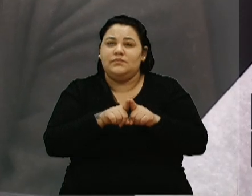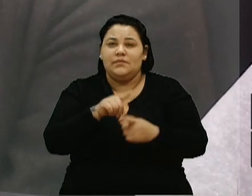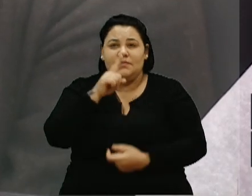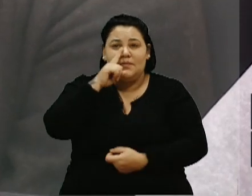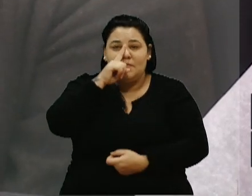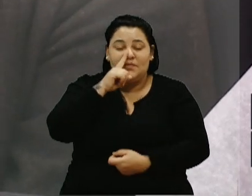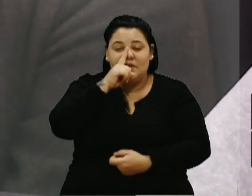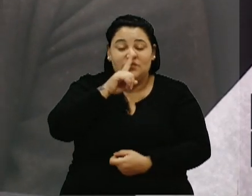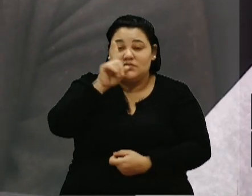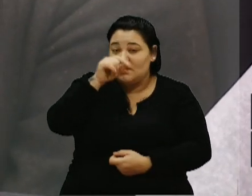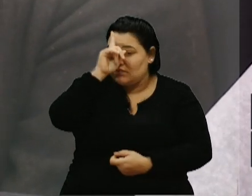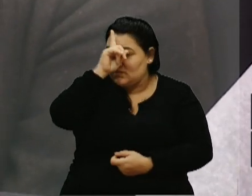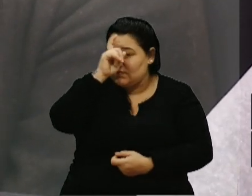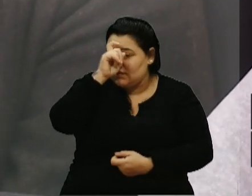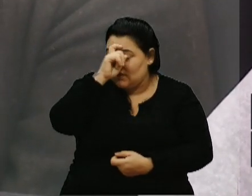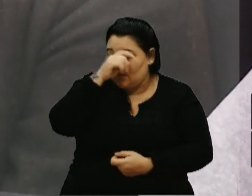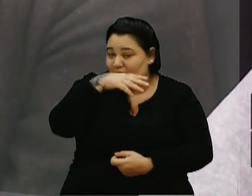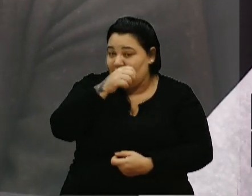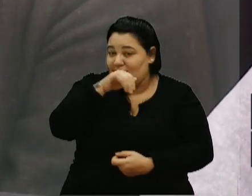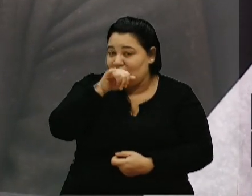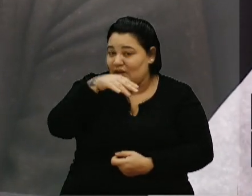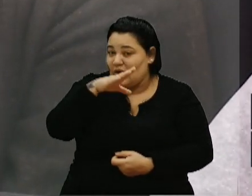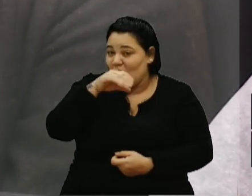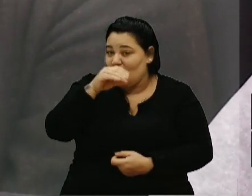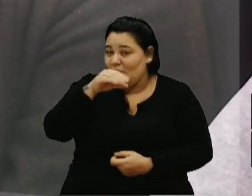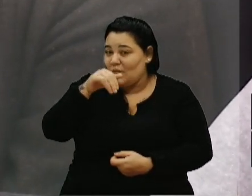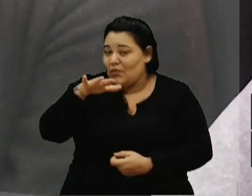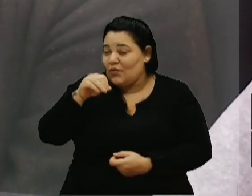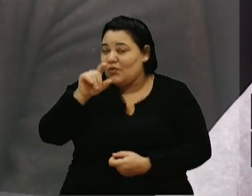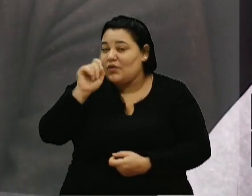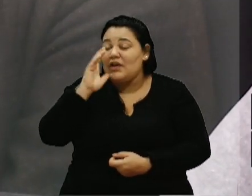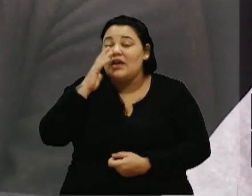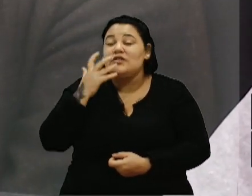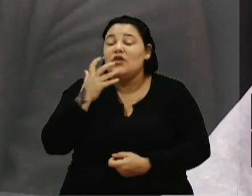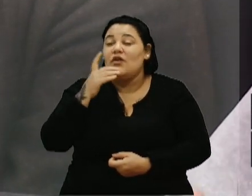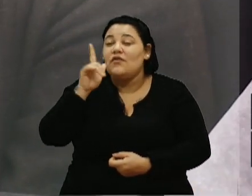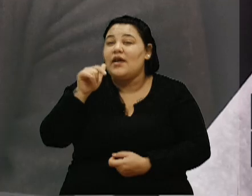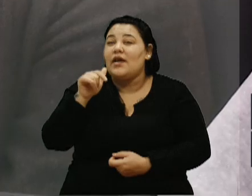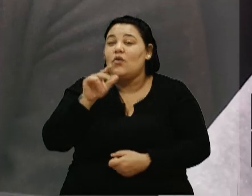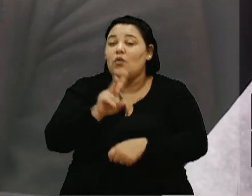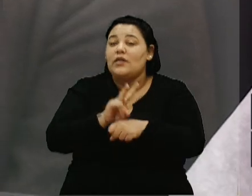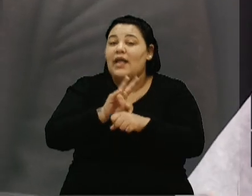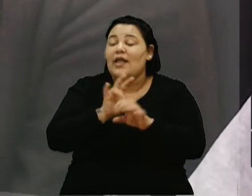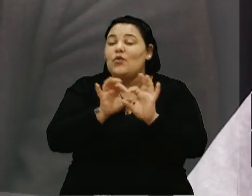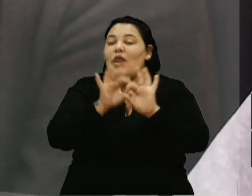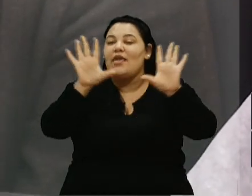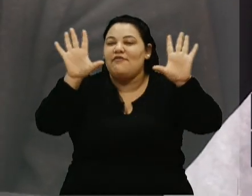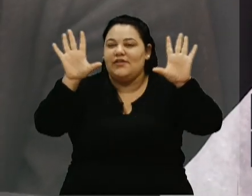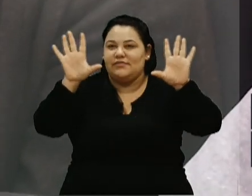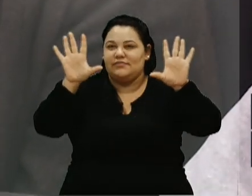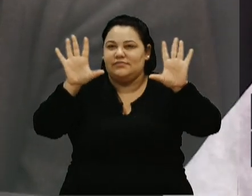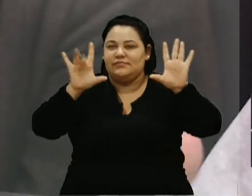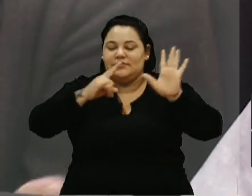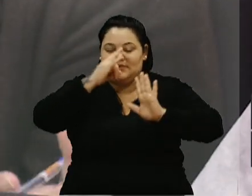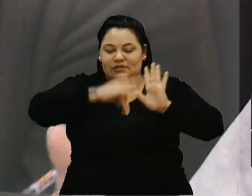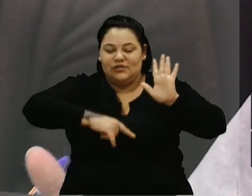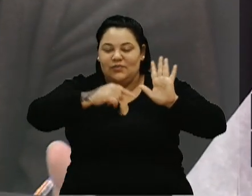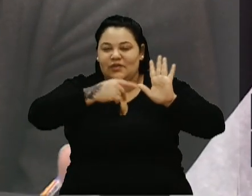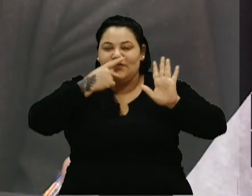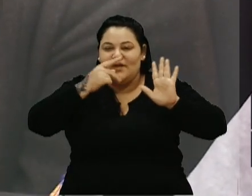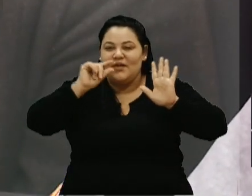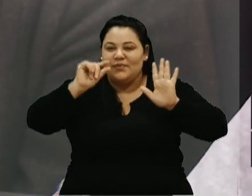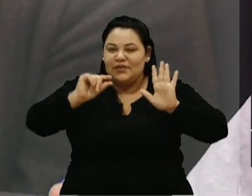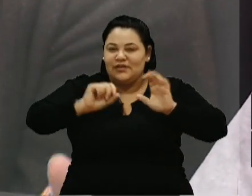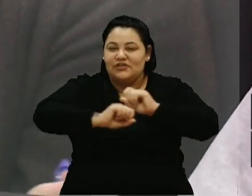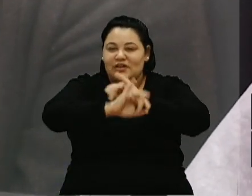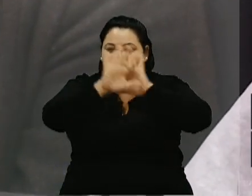Perigoso é o Manicômio, o que resolve é o cuidado em liberdade. Então, esse dossiê fala um pouco, esclarece um